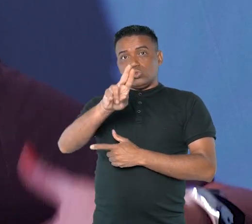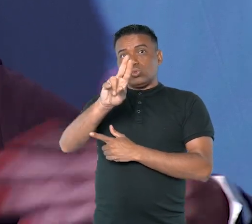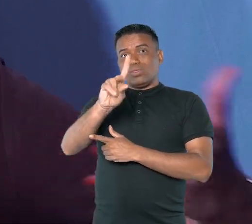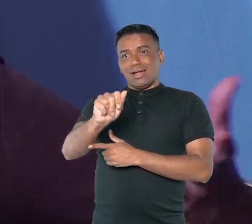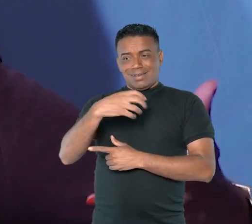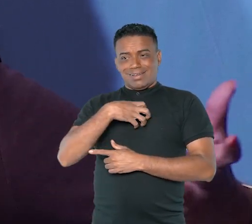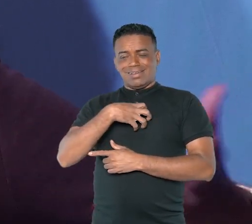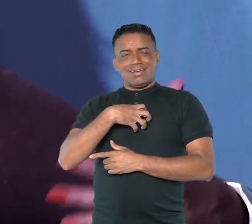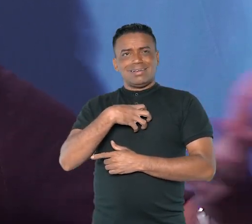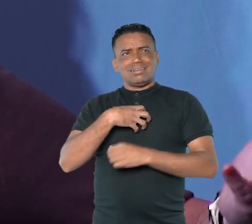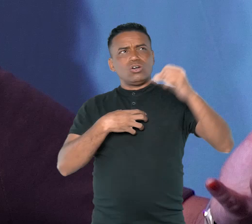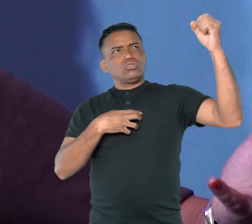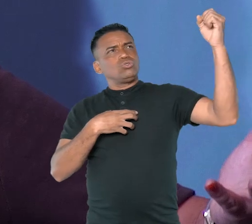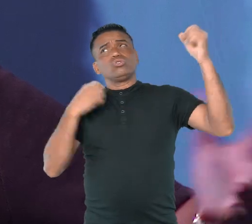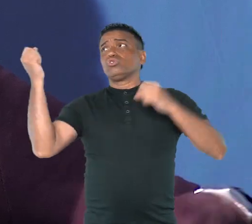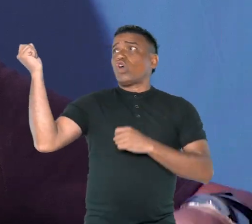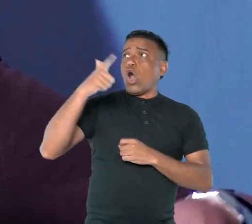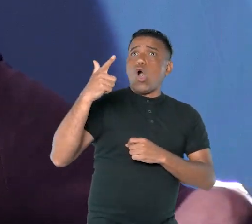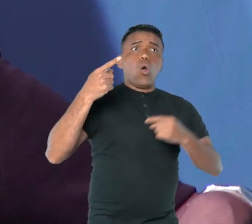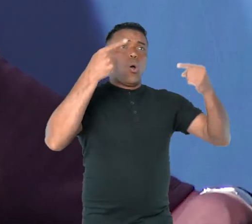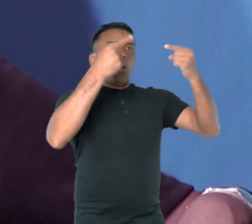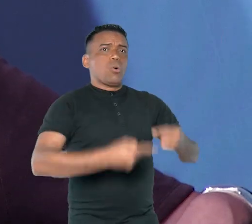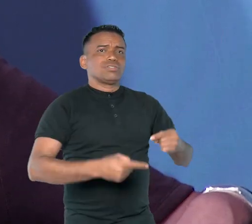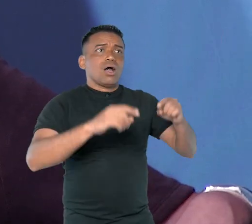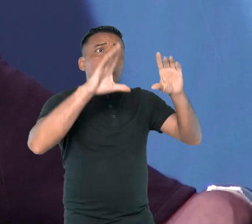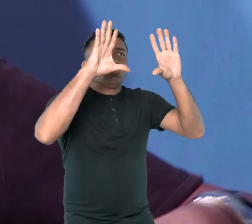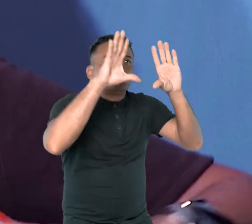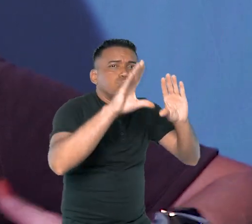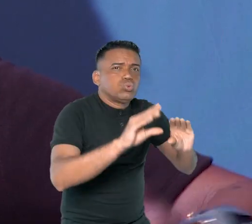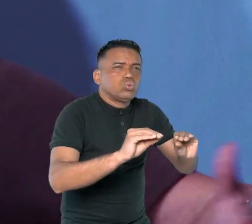Aquele sol, né? Em oposição à neblina, aquela